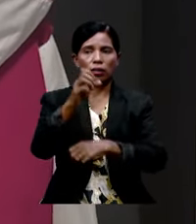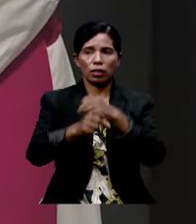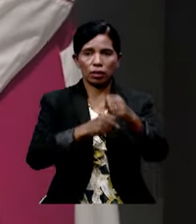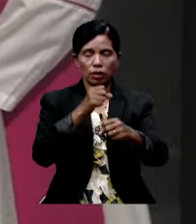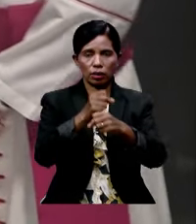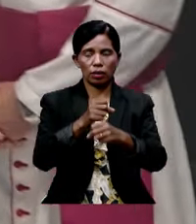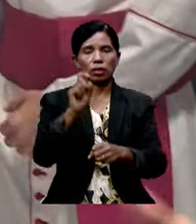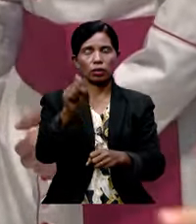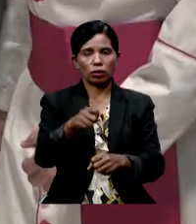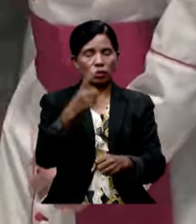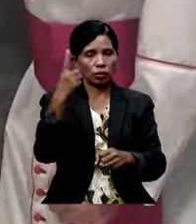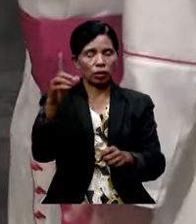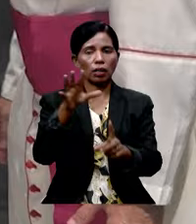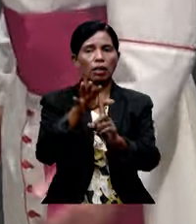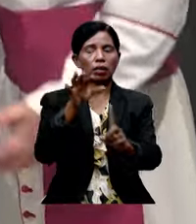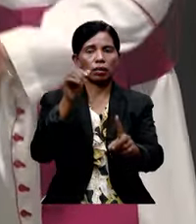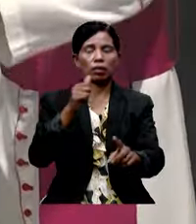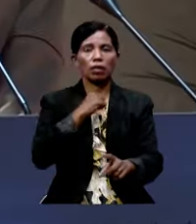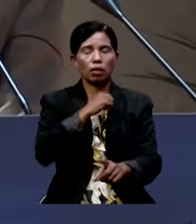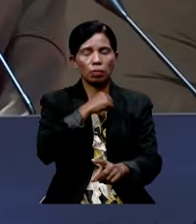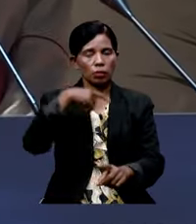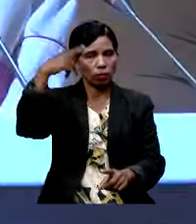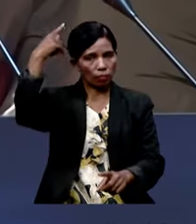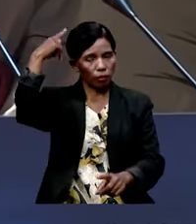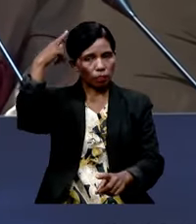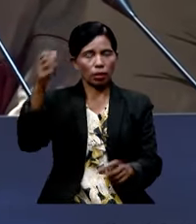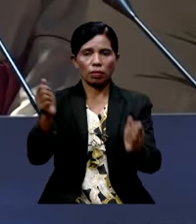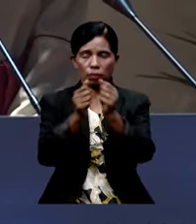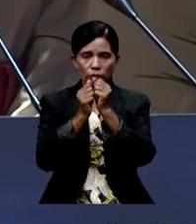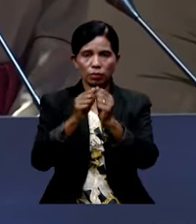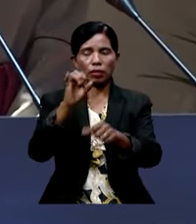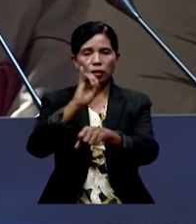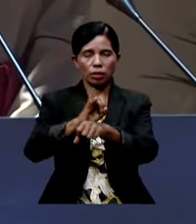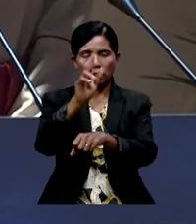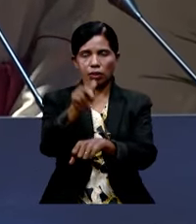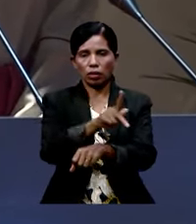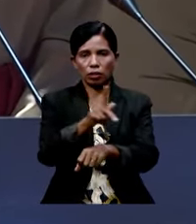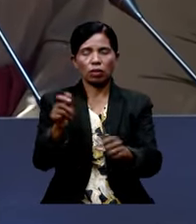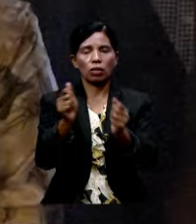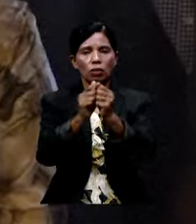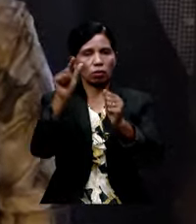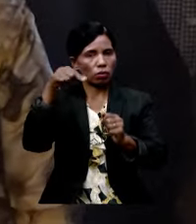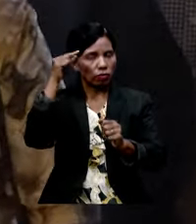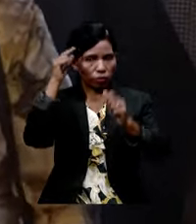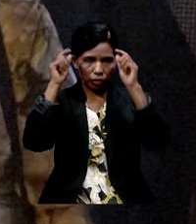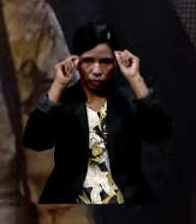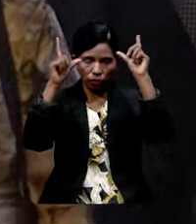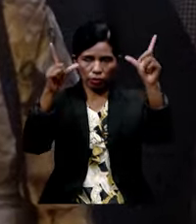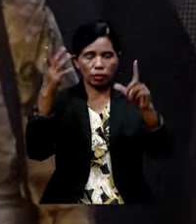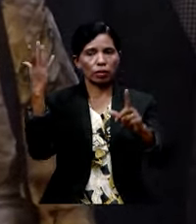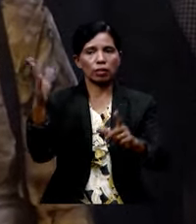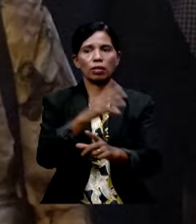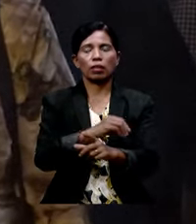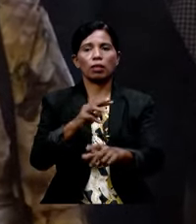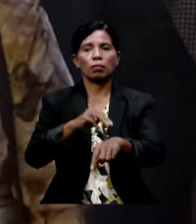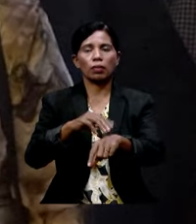sanulo resinida, eleição amo Papa Francisco Nian, hamutuk Igreja Católica no governo Timor-Leste, e anunciatura